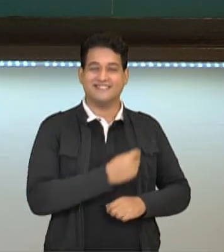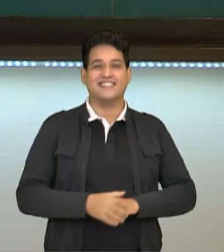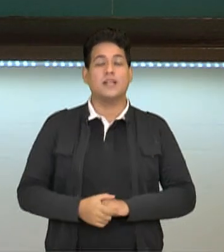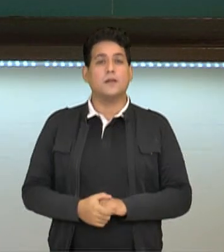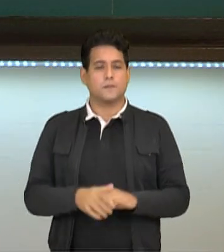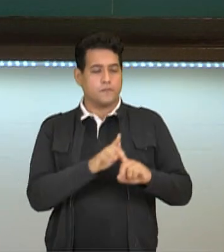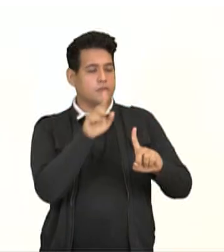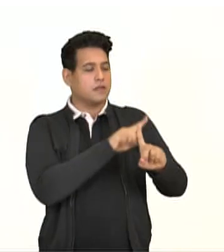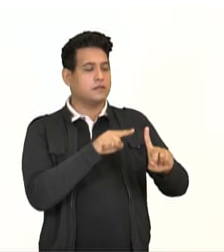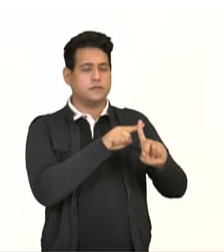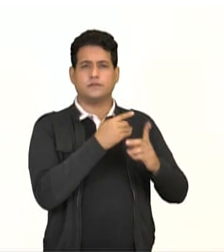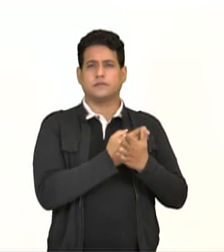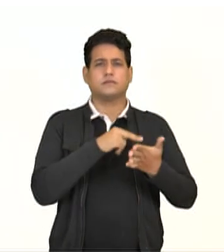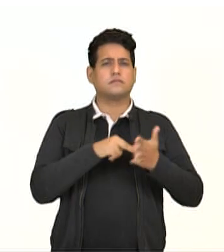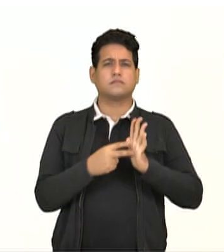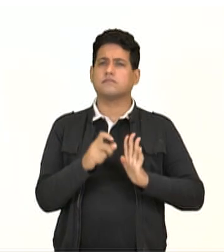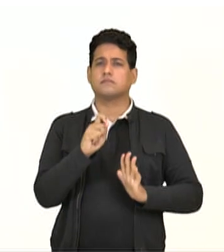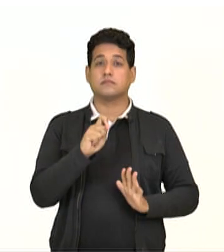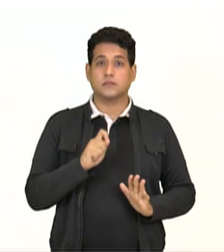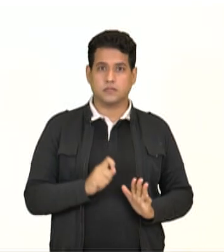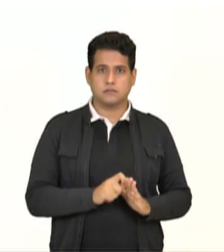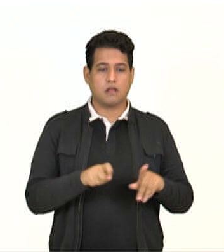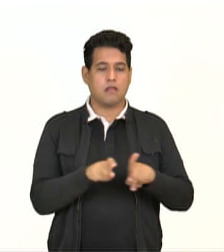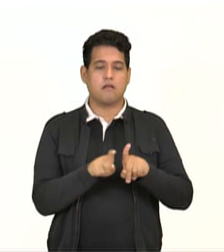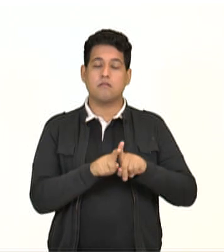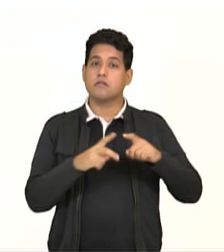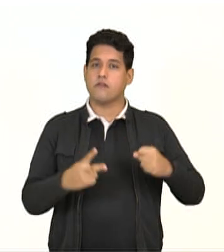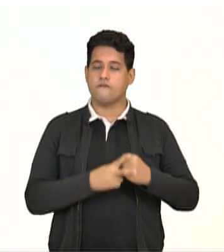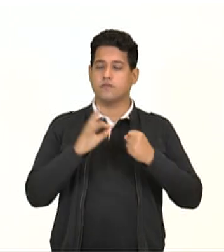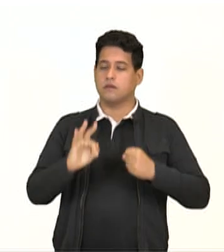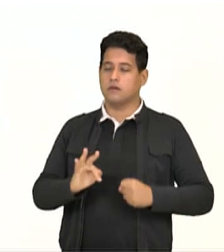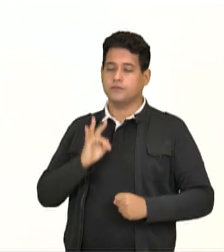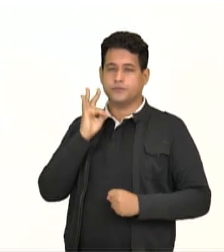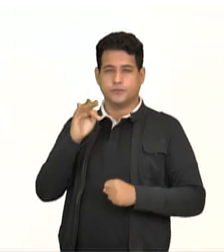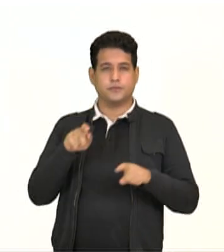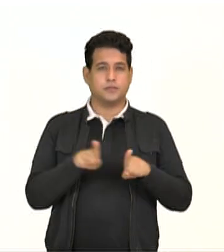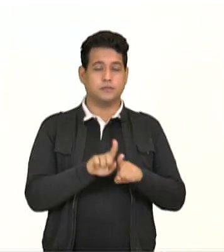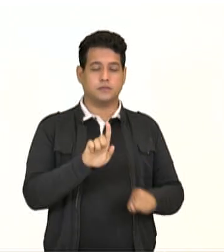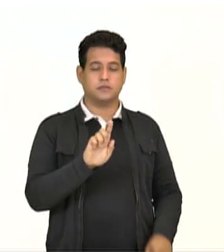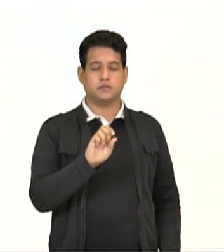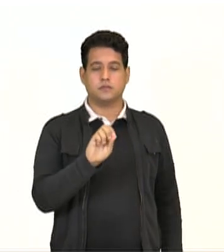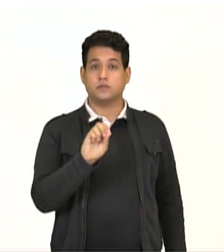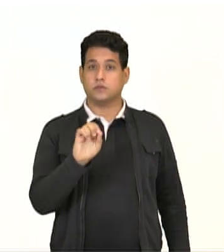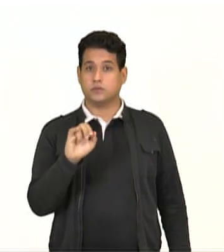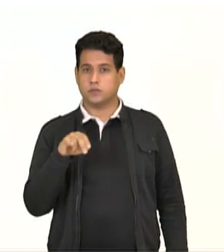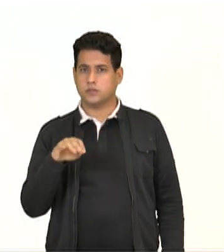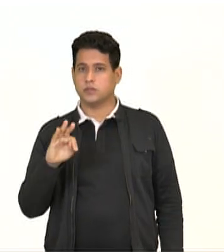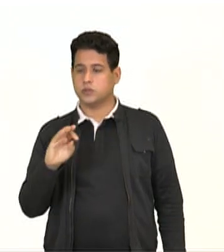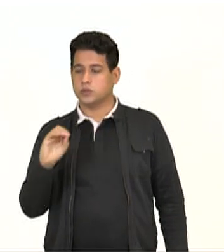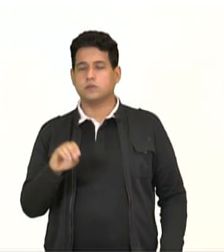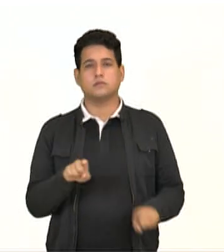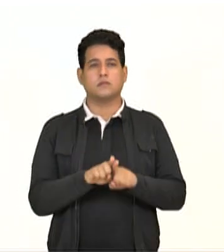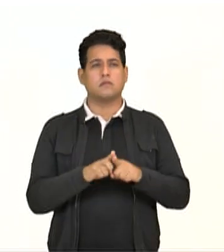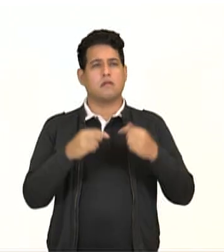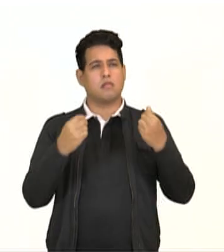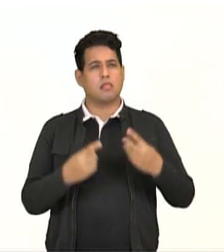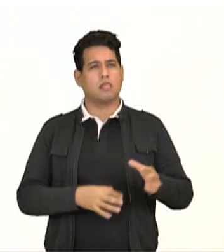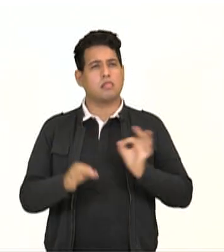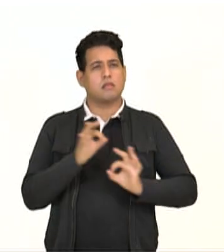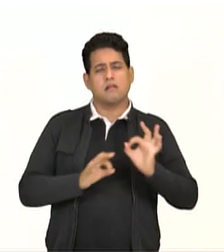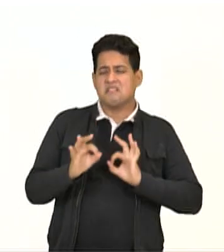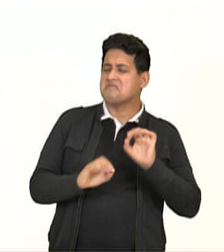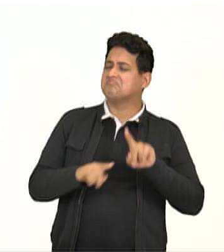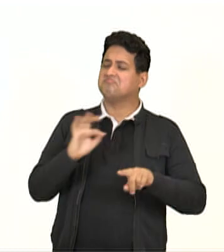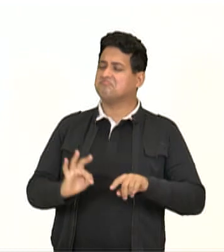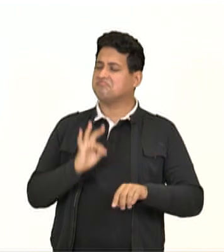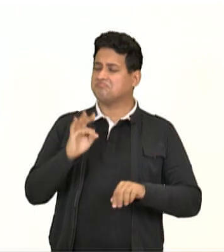O objetivo dessa aula é utilizar as formas verbais do futuro, o going to e o will, para descrever planos,